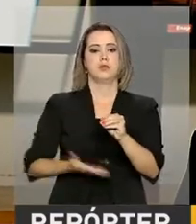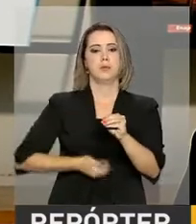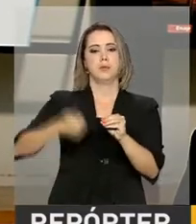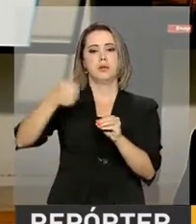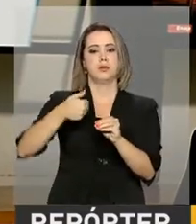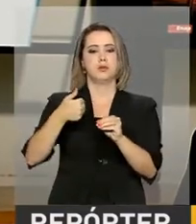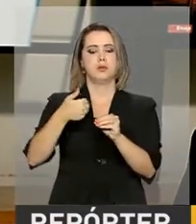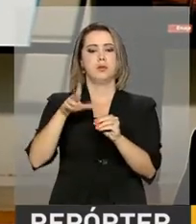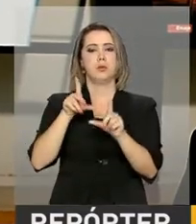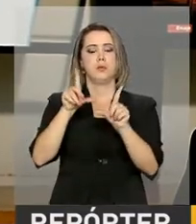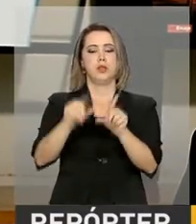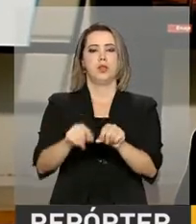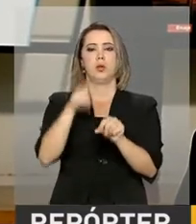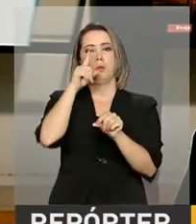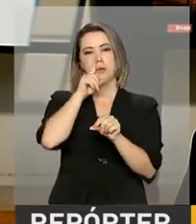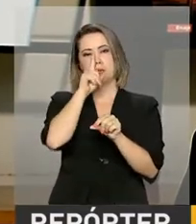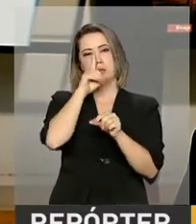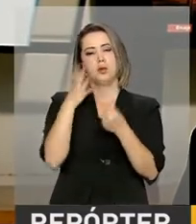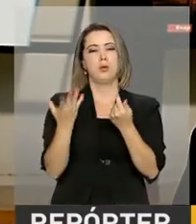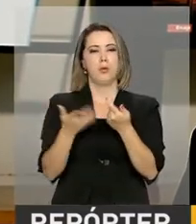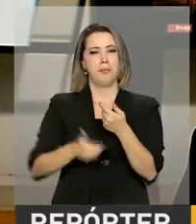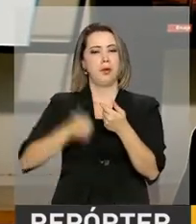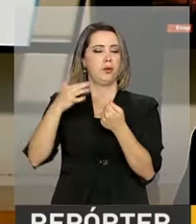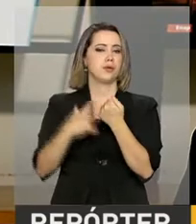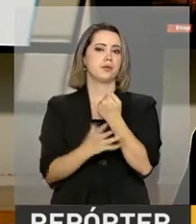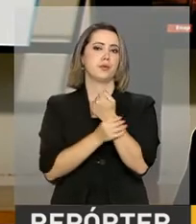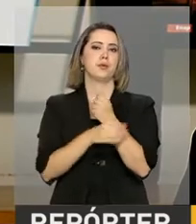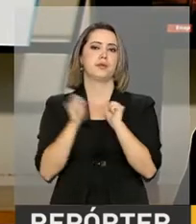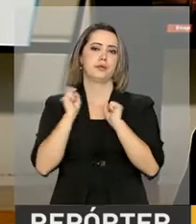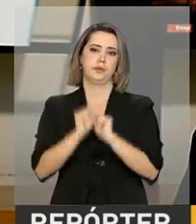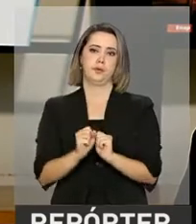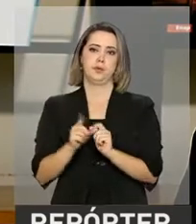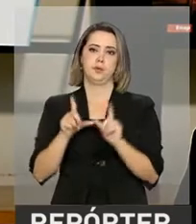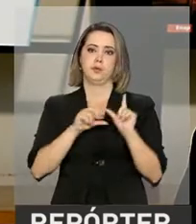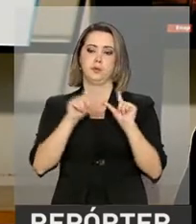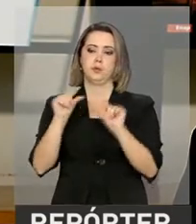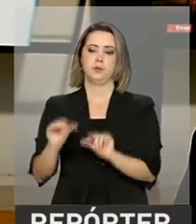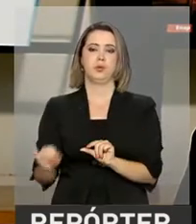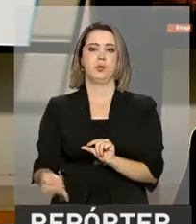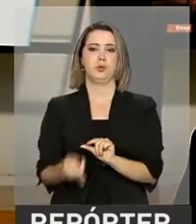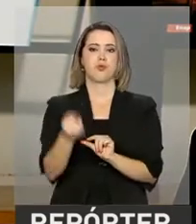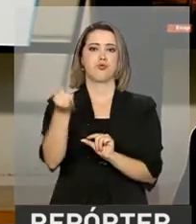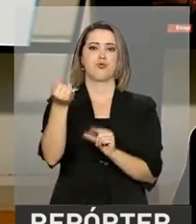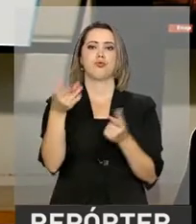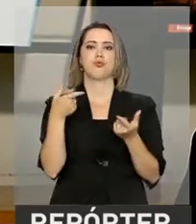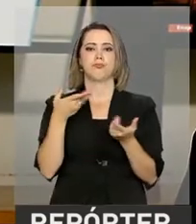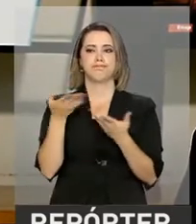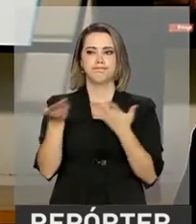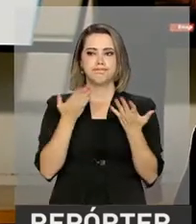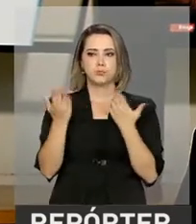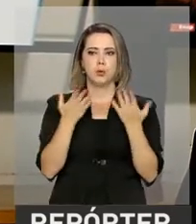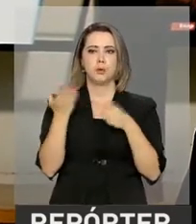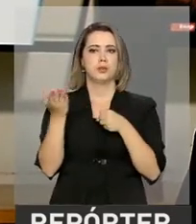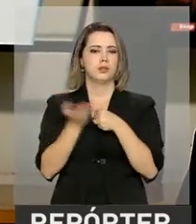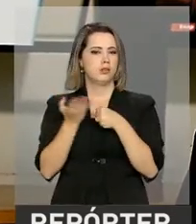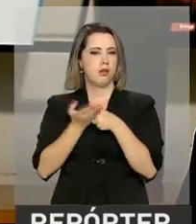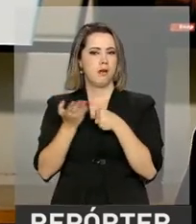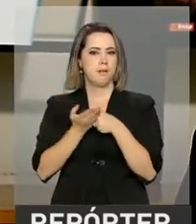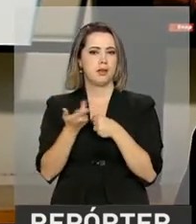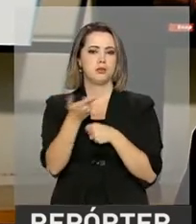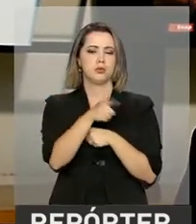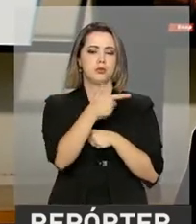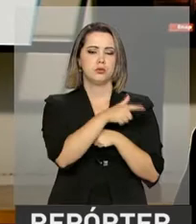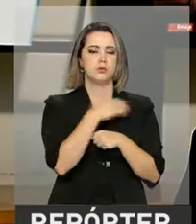bancos e possibilita a taxa de juros bem abaixo da média dos juros cobrados